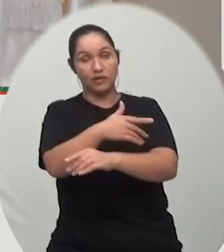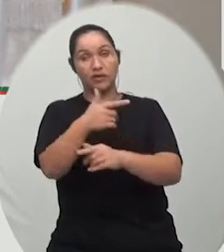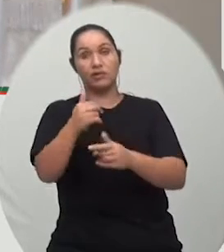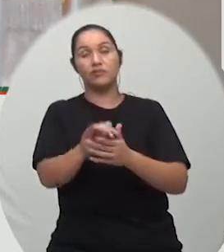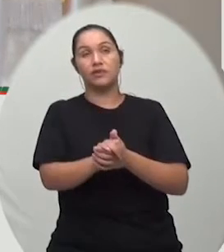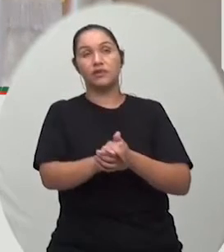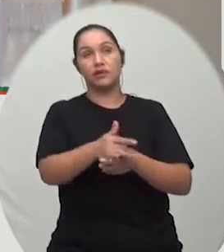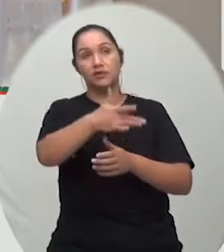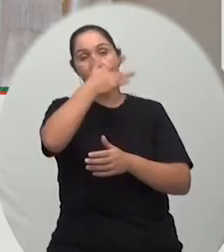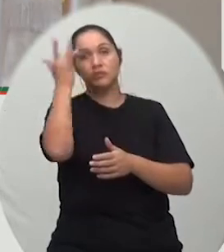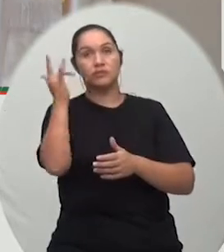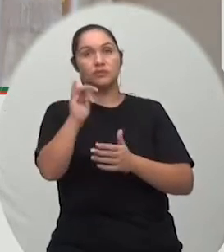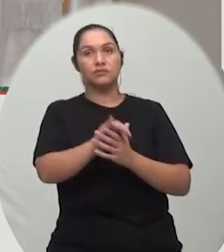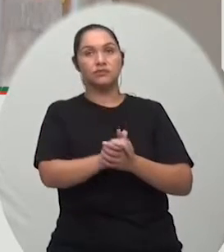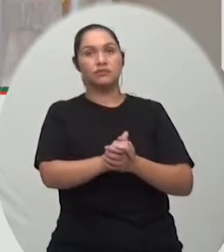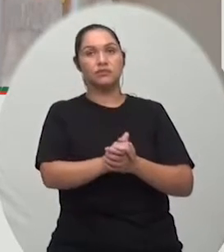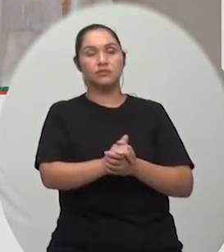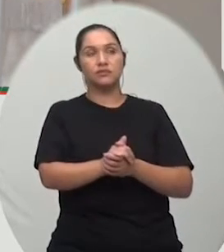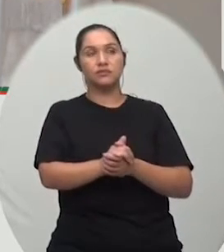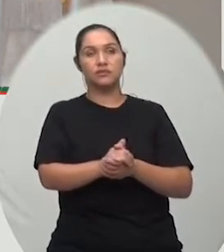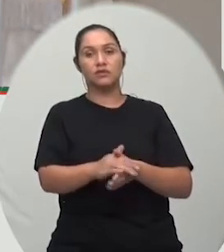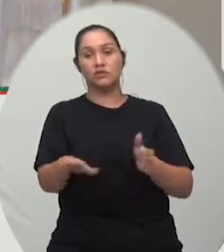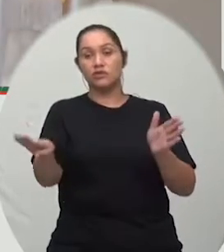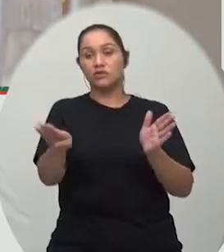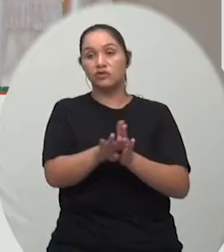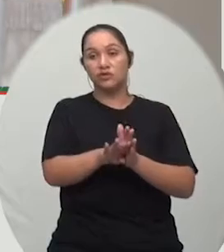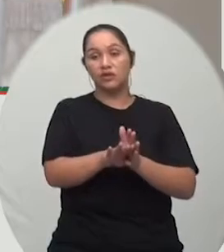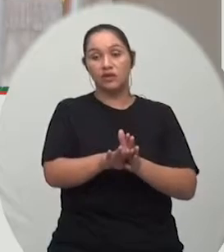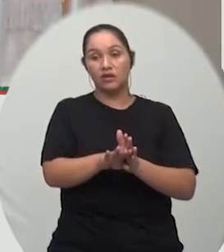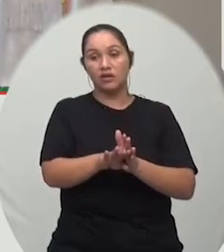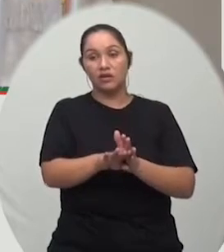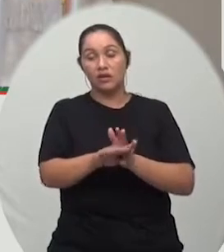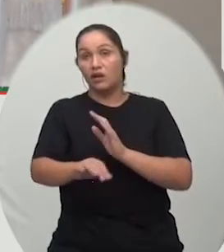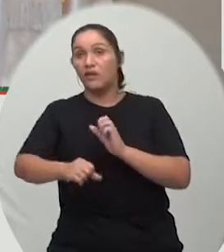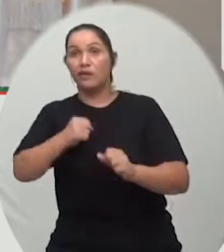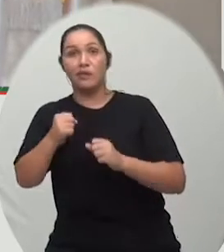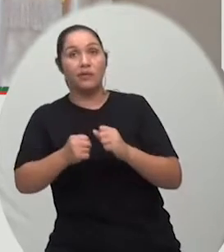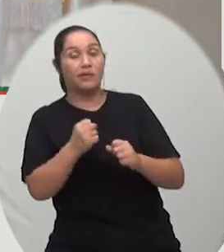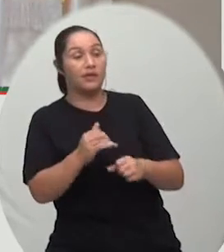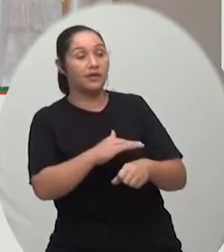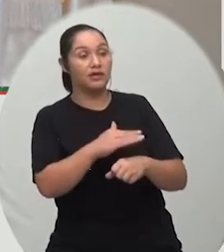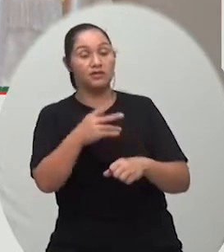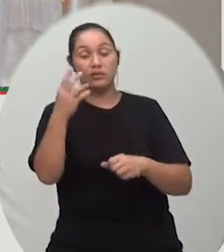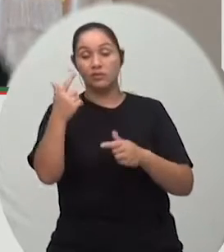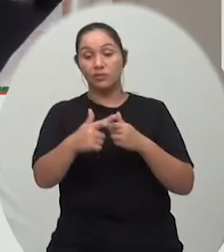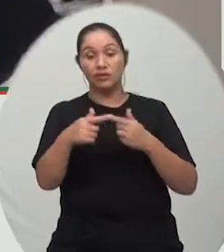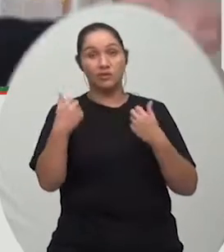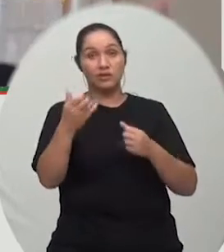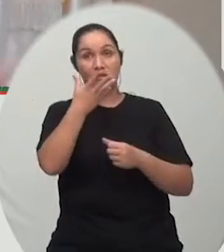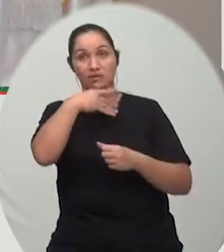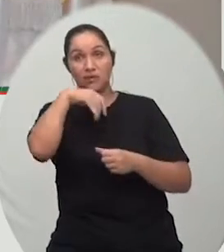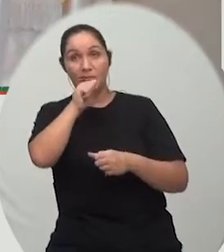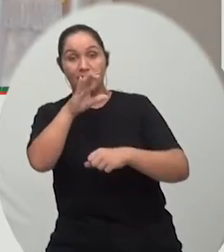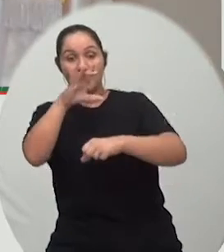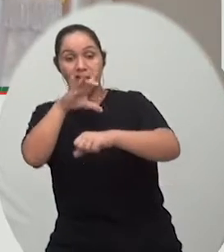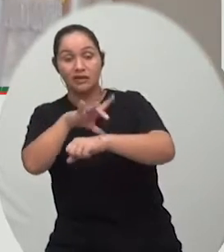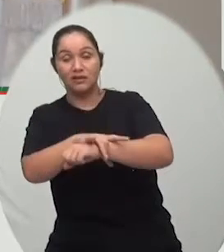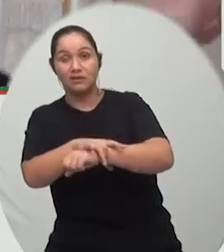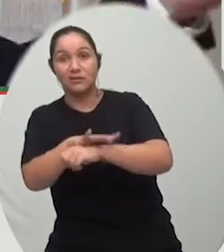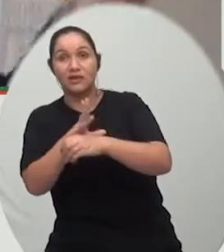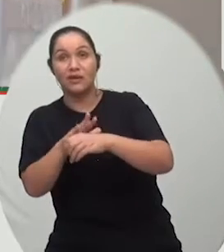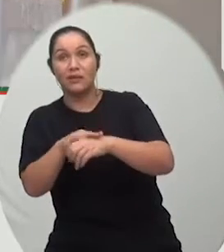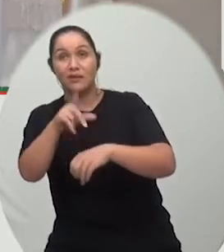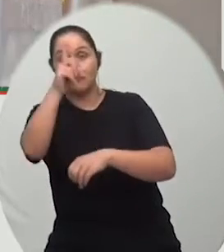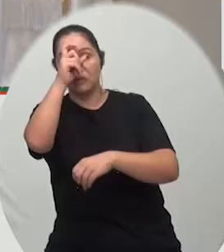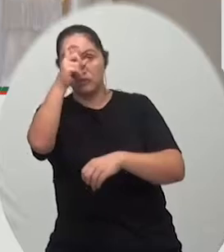lesadas, aí está com o pai no hospital, internado, quando ele volta, cadê o carro? Aí o cara precisa do carro para ir atender o pai e a família que está